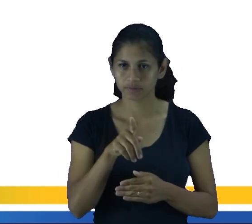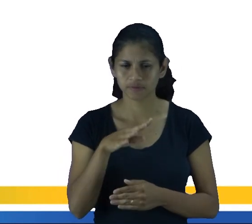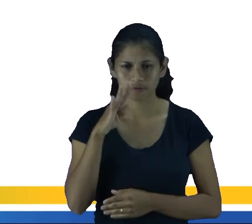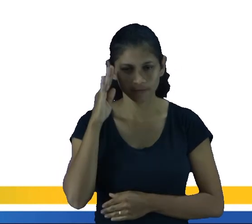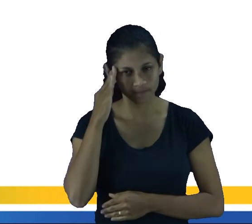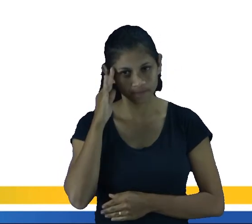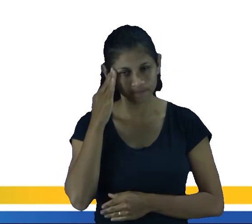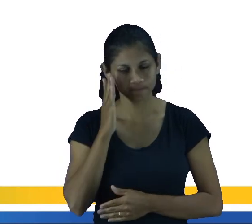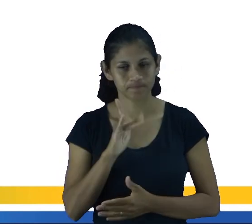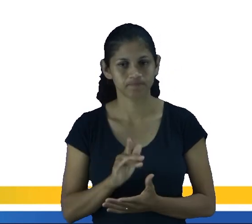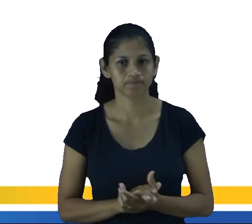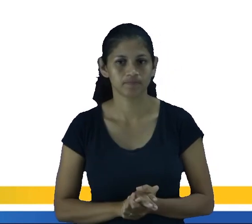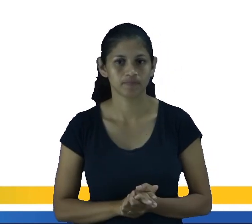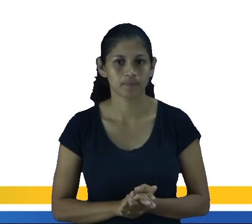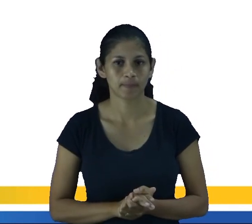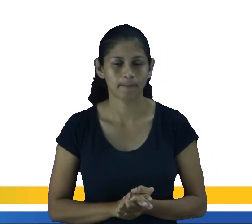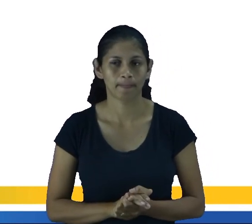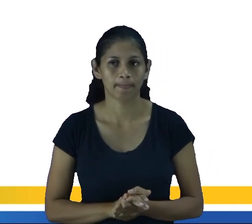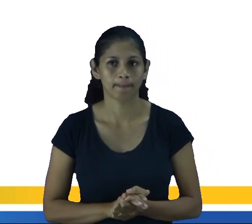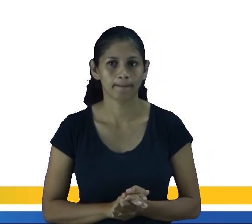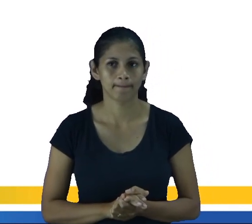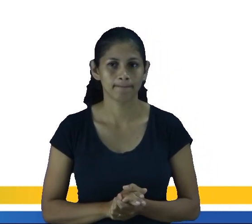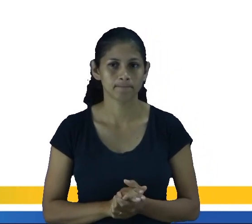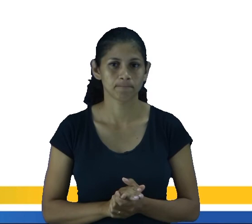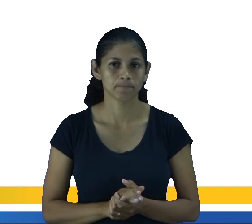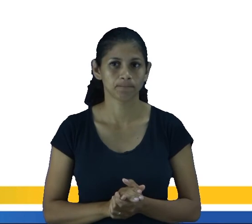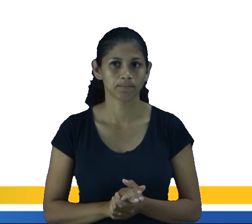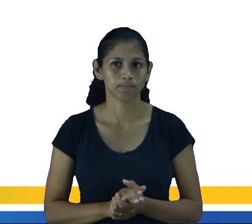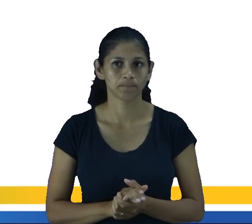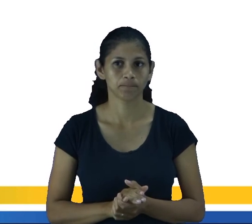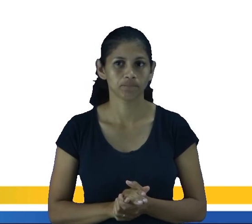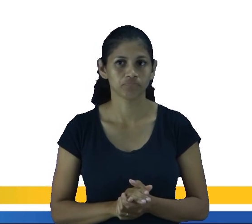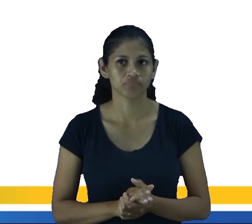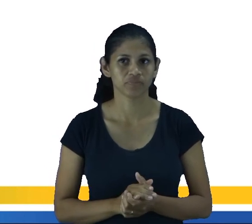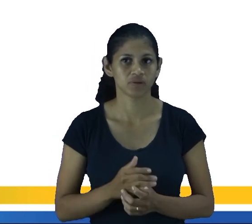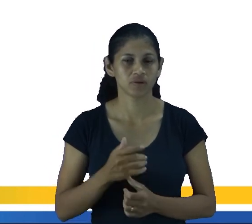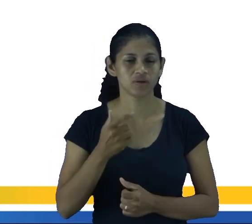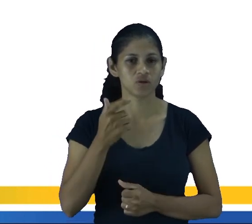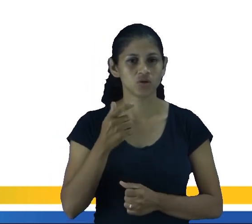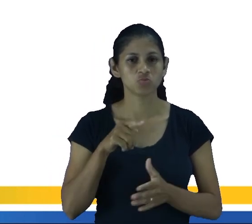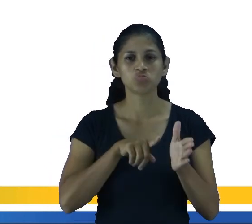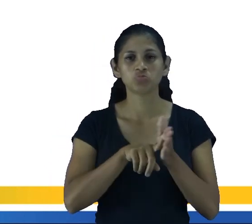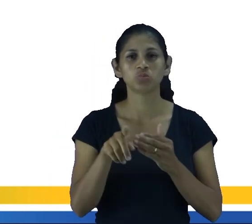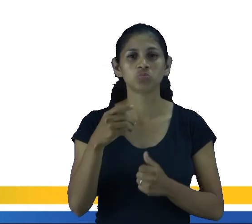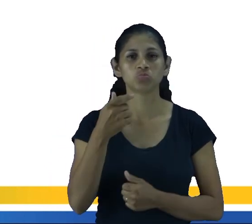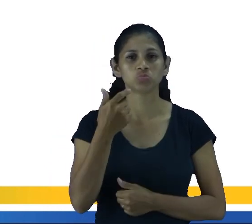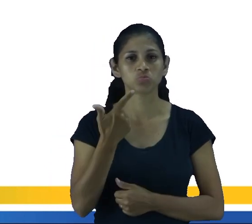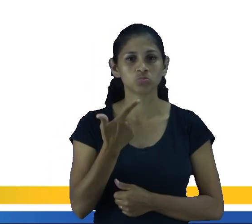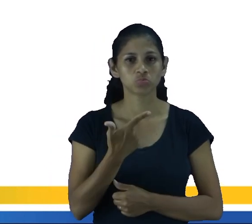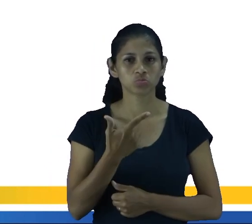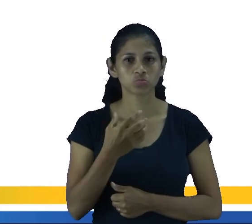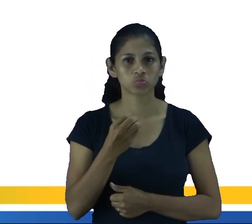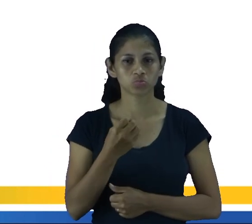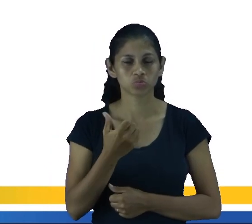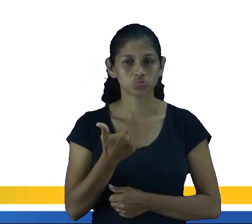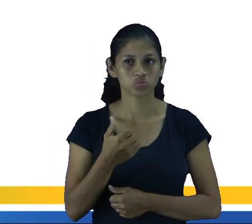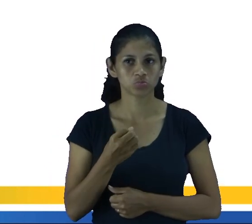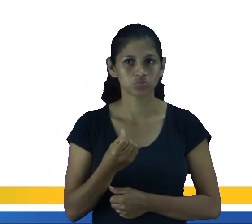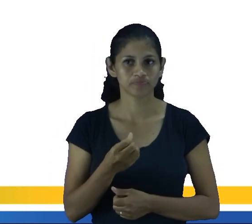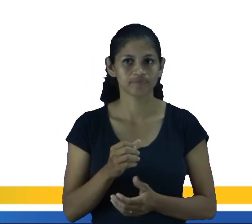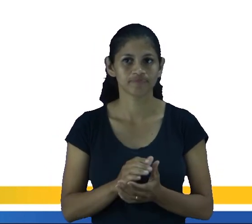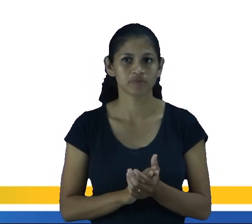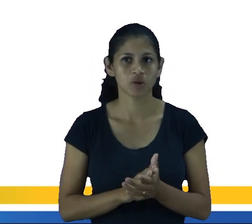nosso conteúdo de hoje. Então, essa questão caiu lá em 2016 e ela fala: em meados de